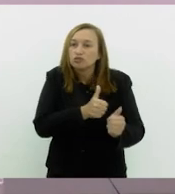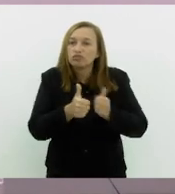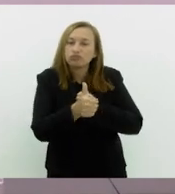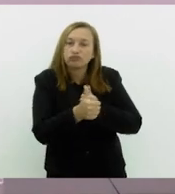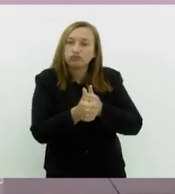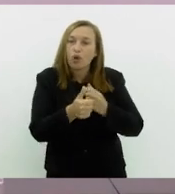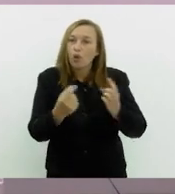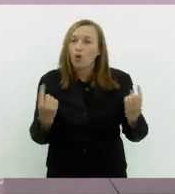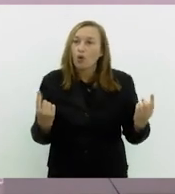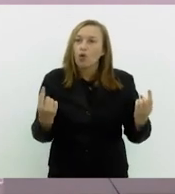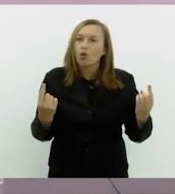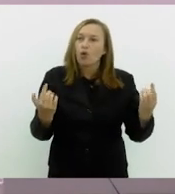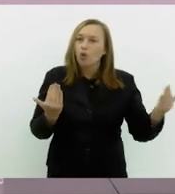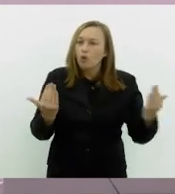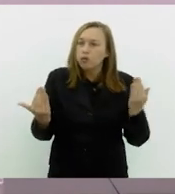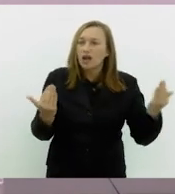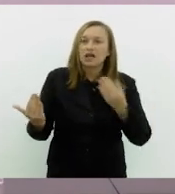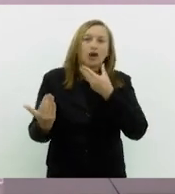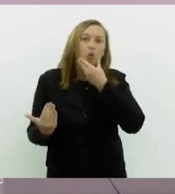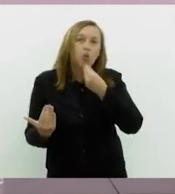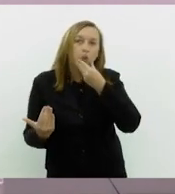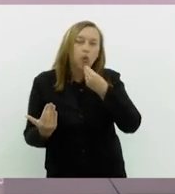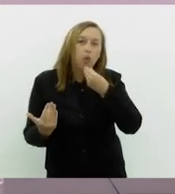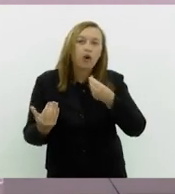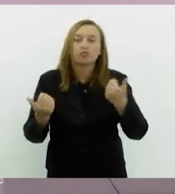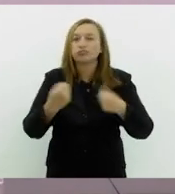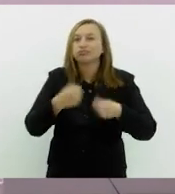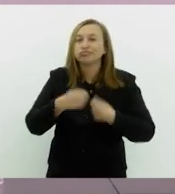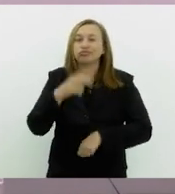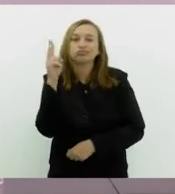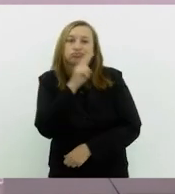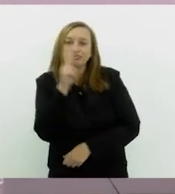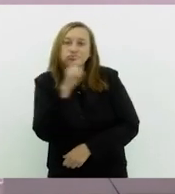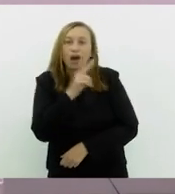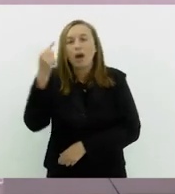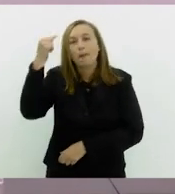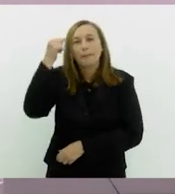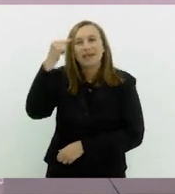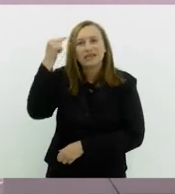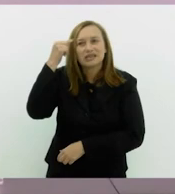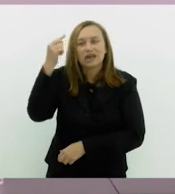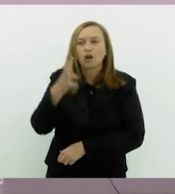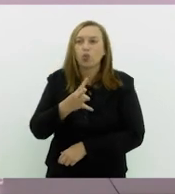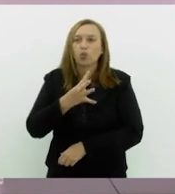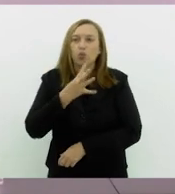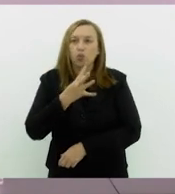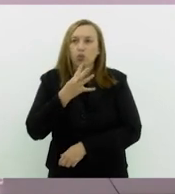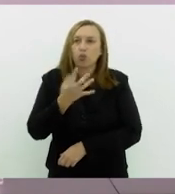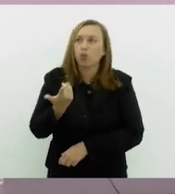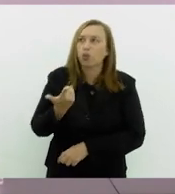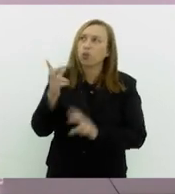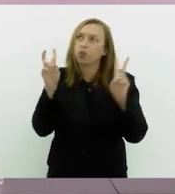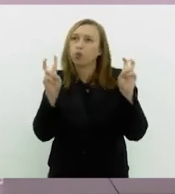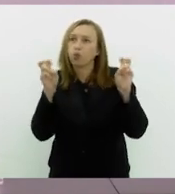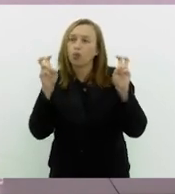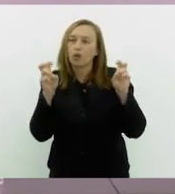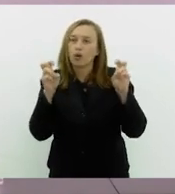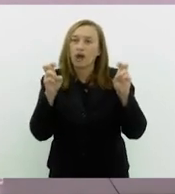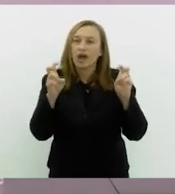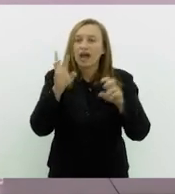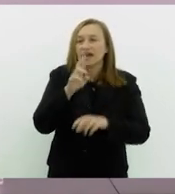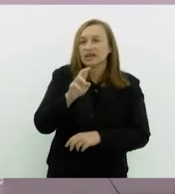homens. Precisamos urgentemente pensar no reconhecimento da questão